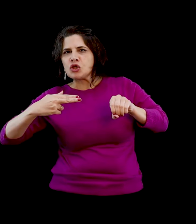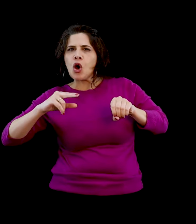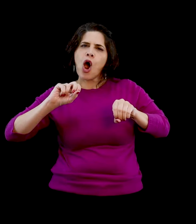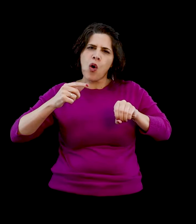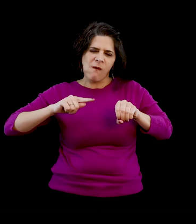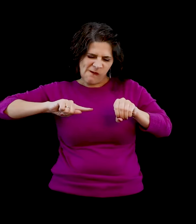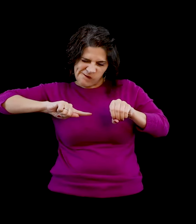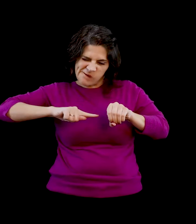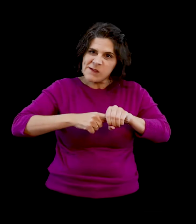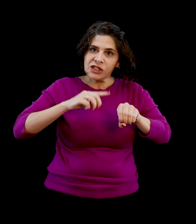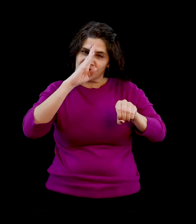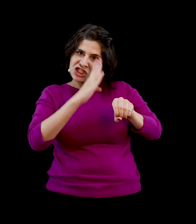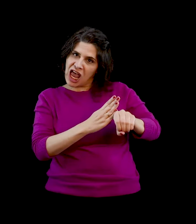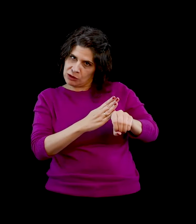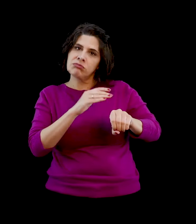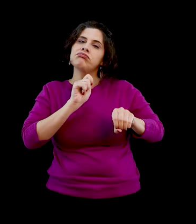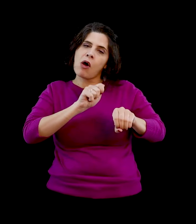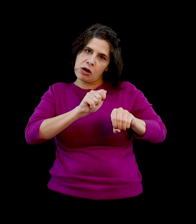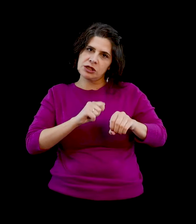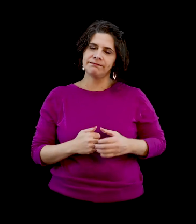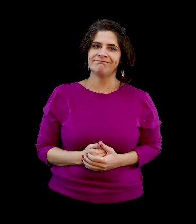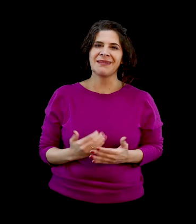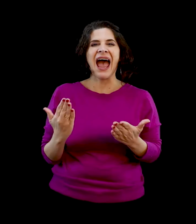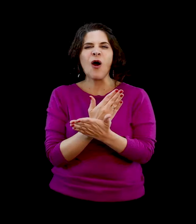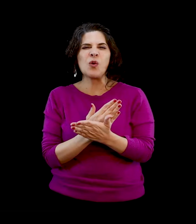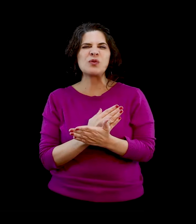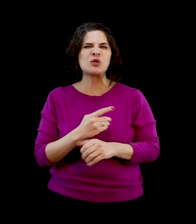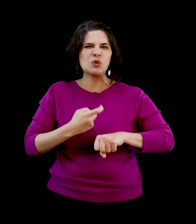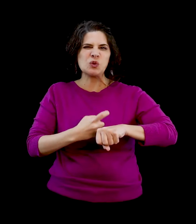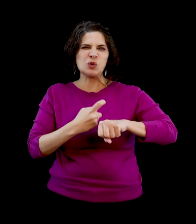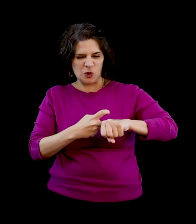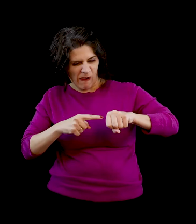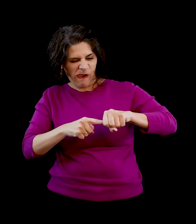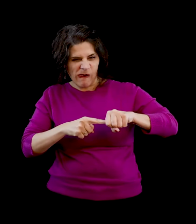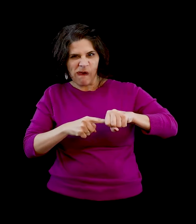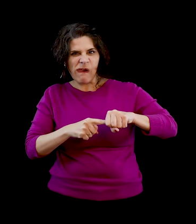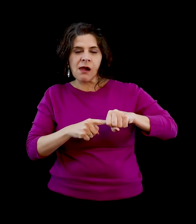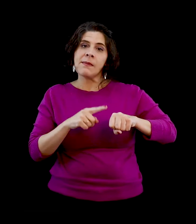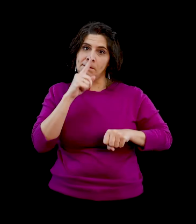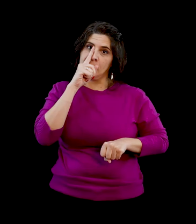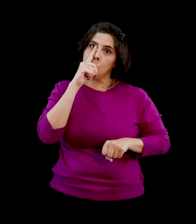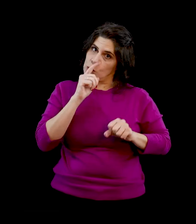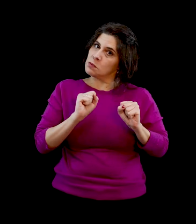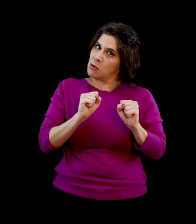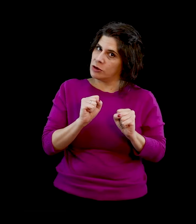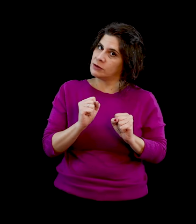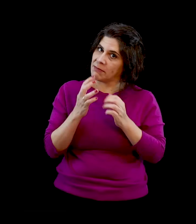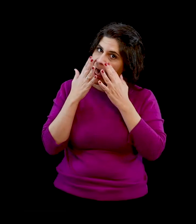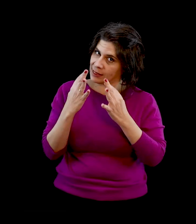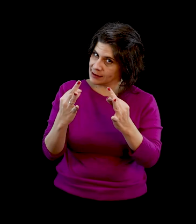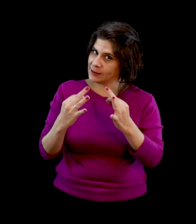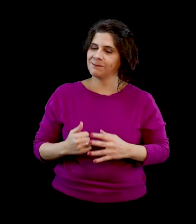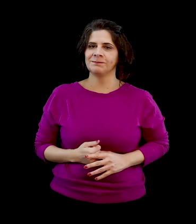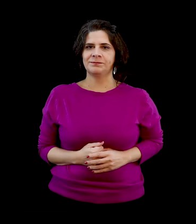ou o adulto ajudar com a própria vareta. Tem algumas rolhas que são meio duras, então realmente tomem cuidado que pode ser